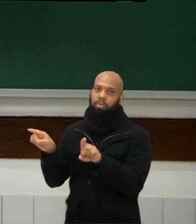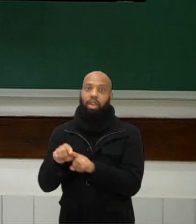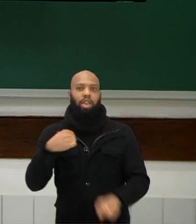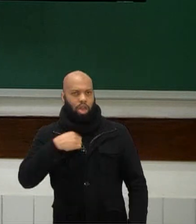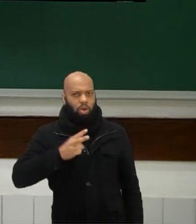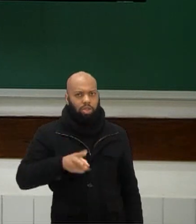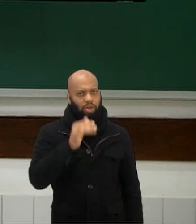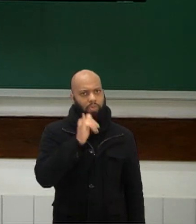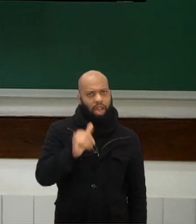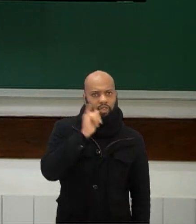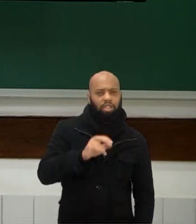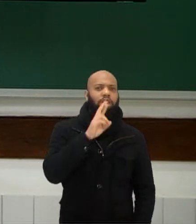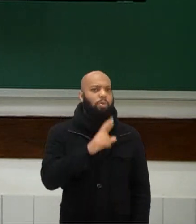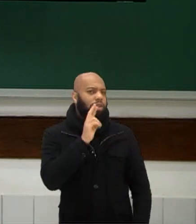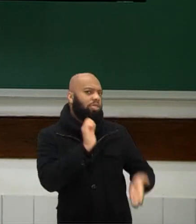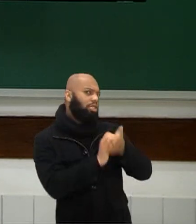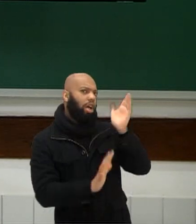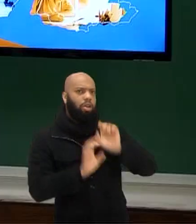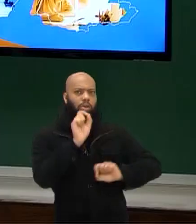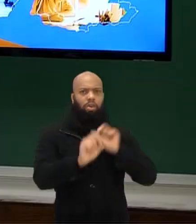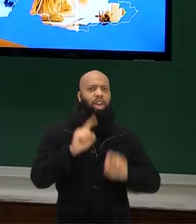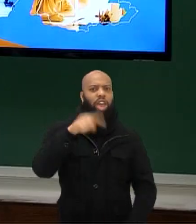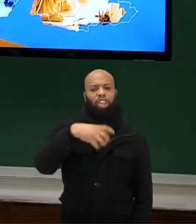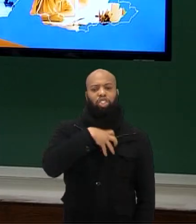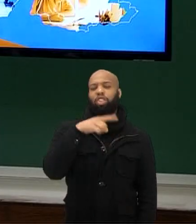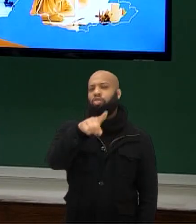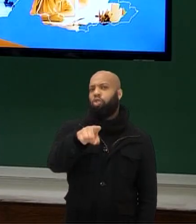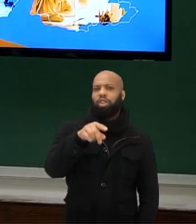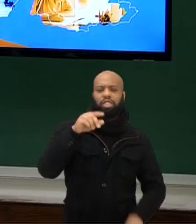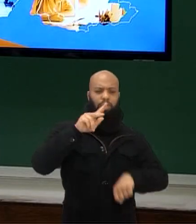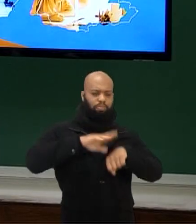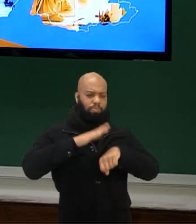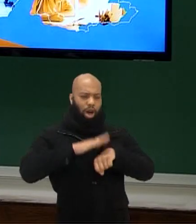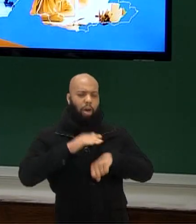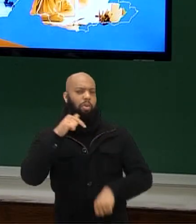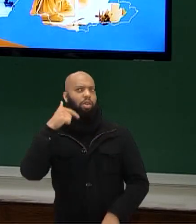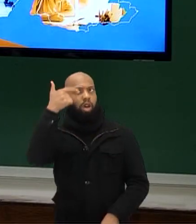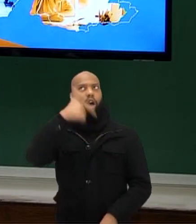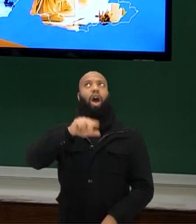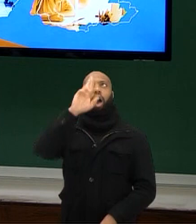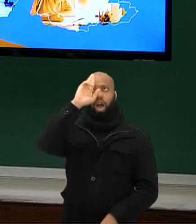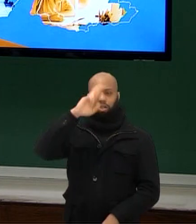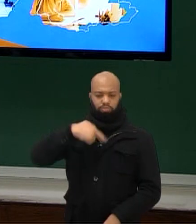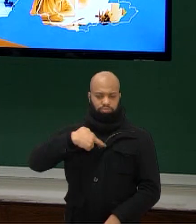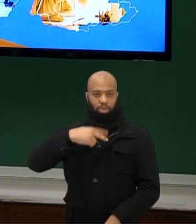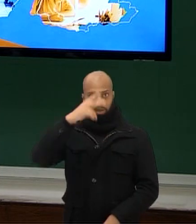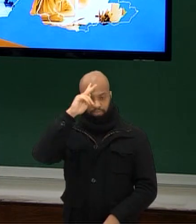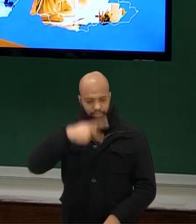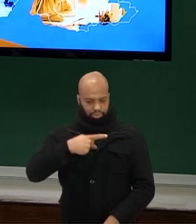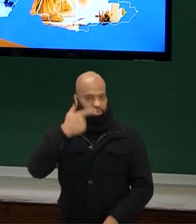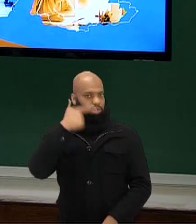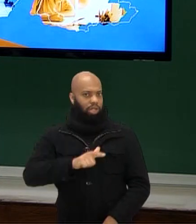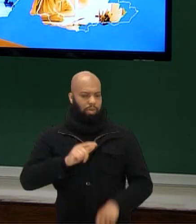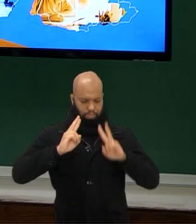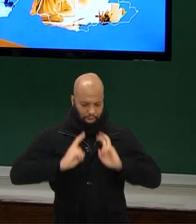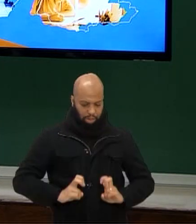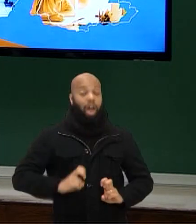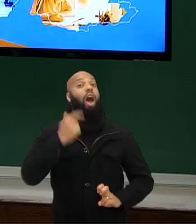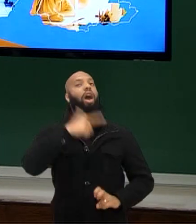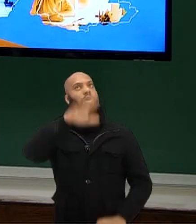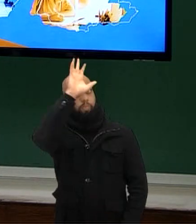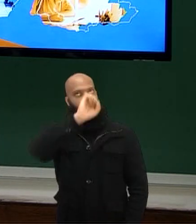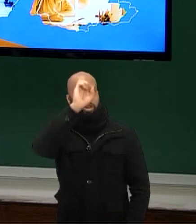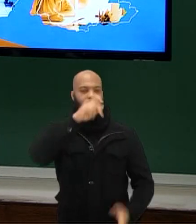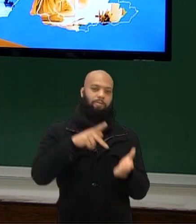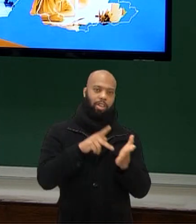de lembrá-los que fazer a atividade é uma forma de você mesmo perceber se você está compreendendo aquilo que está sendo transmitido durante